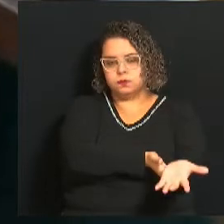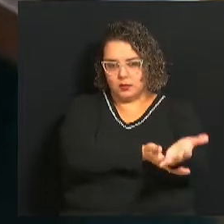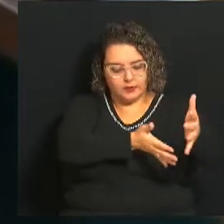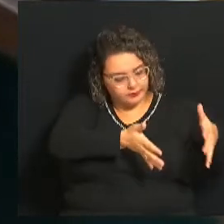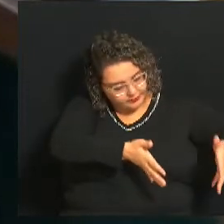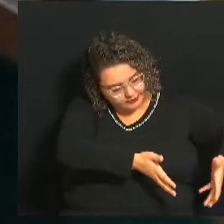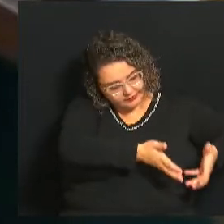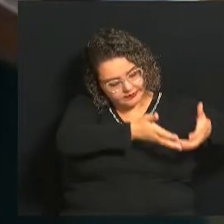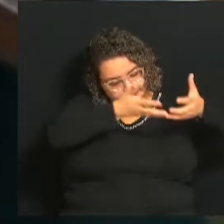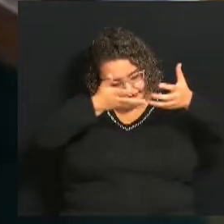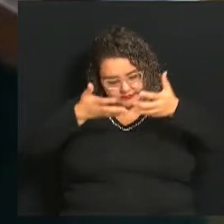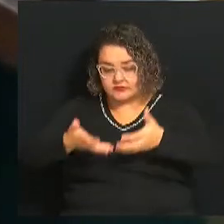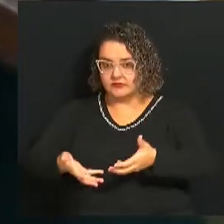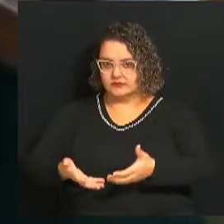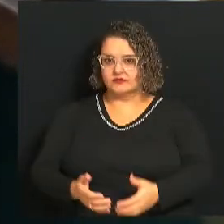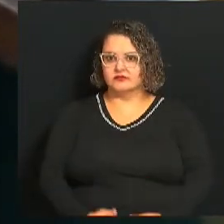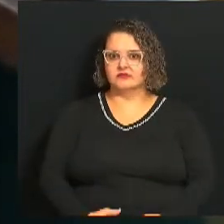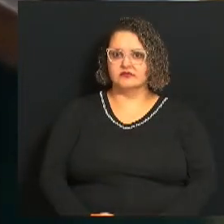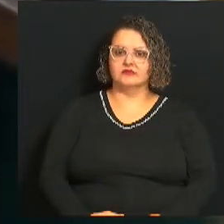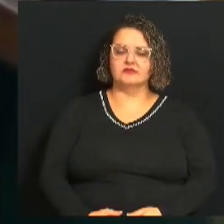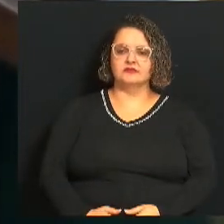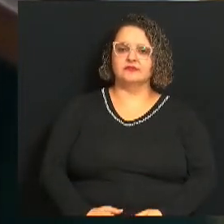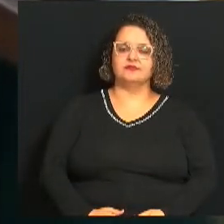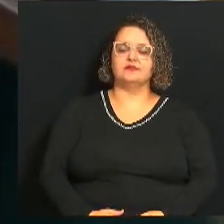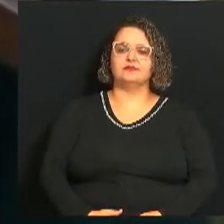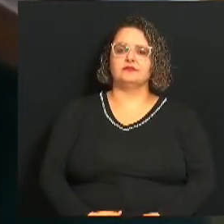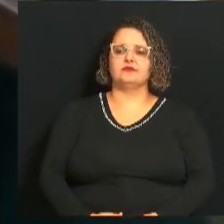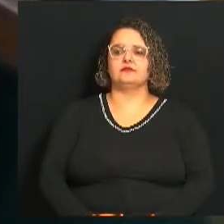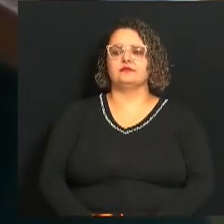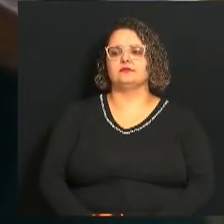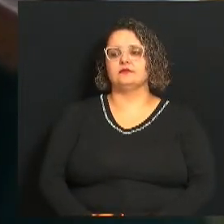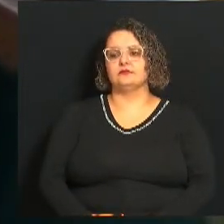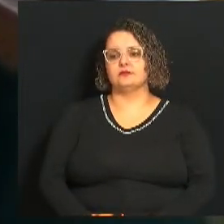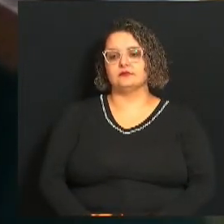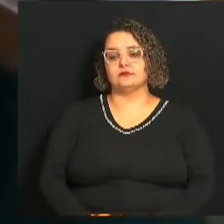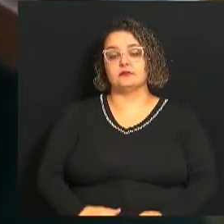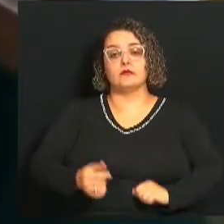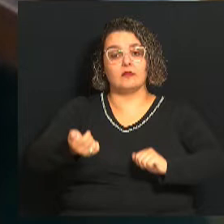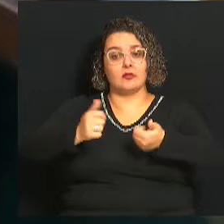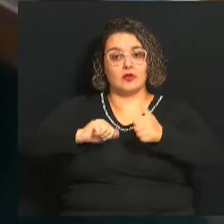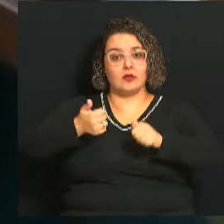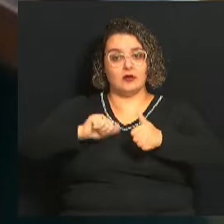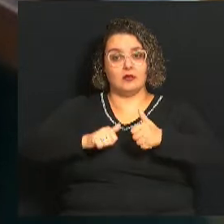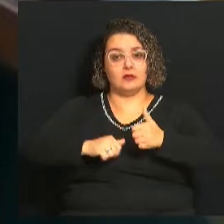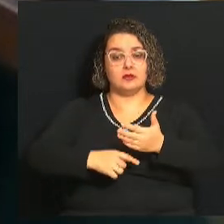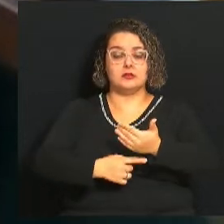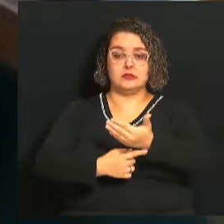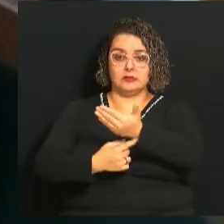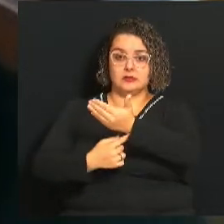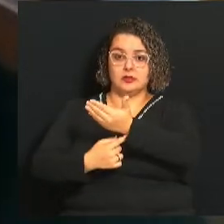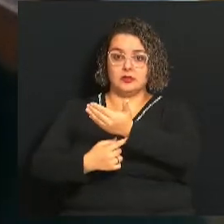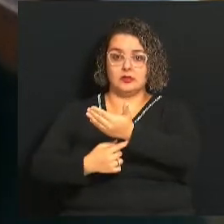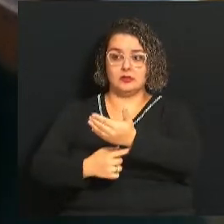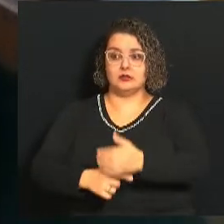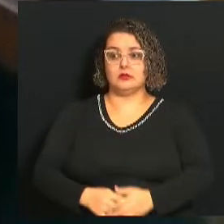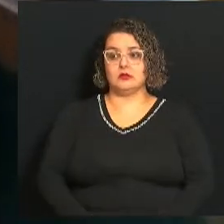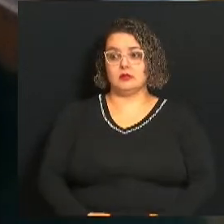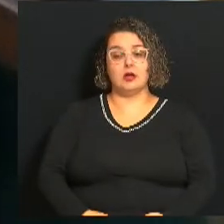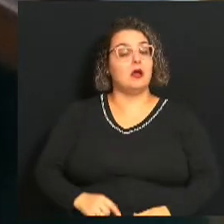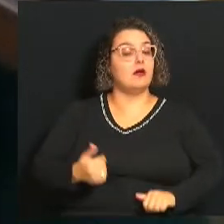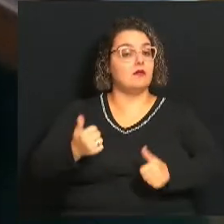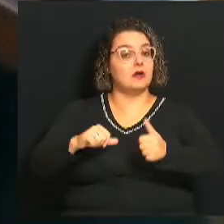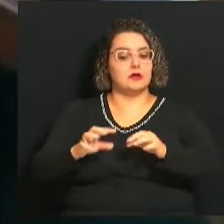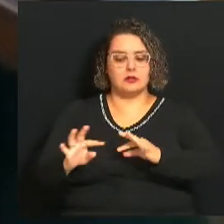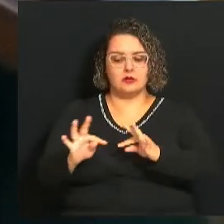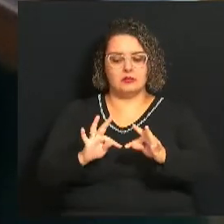priorizar aqueles casos em que a avaliação técnica diz que eles precisam